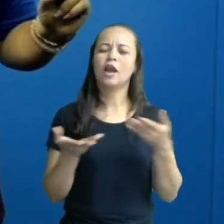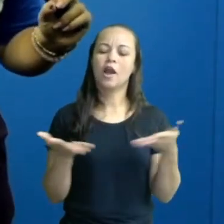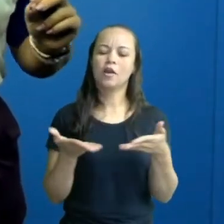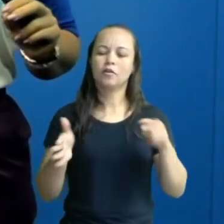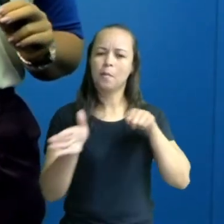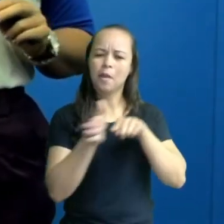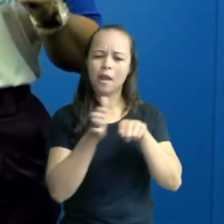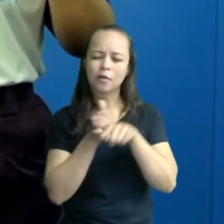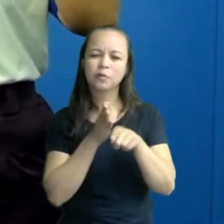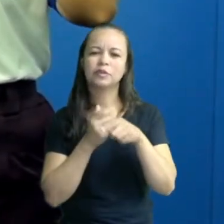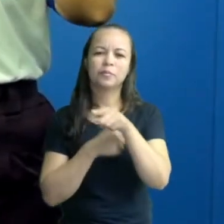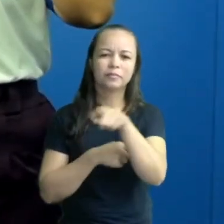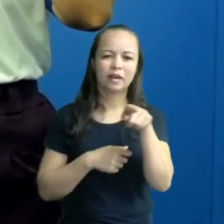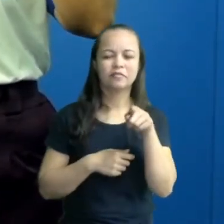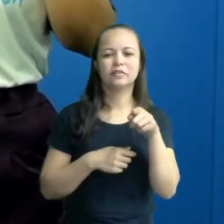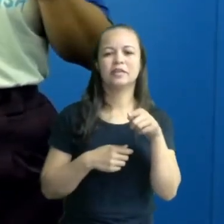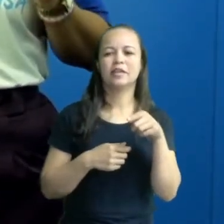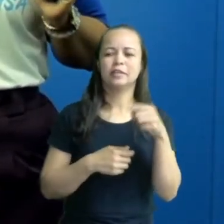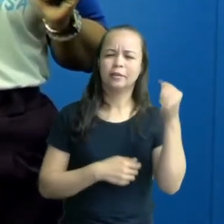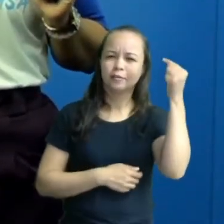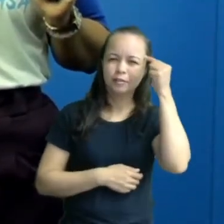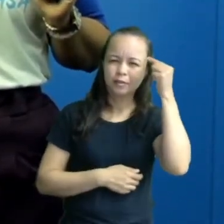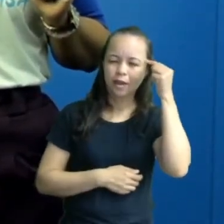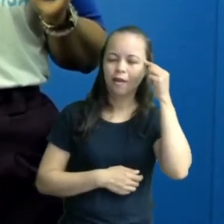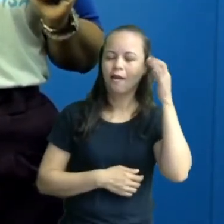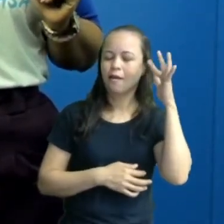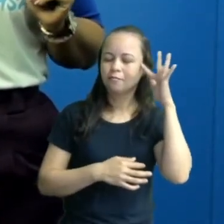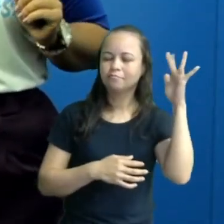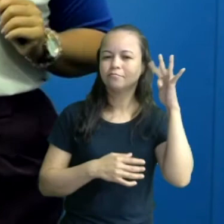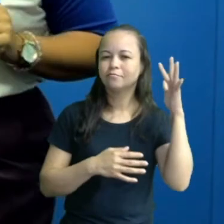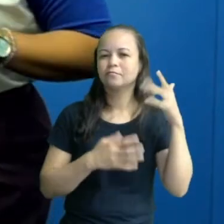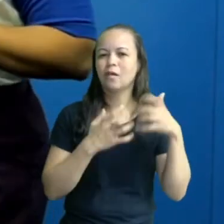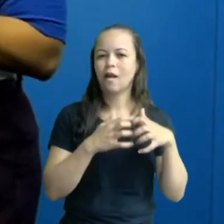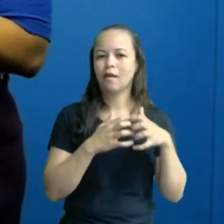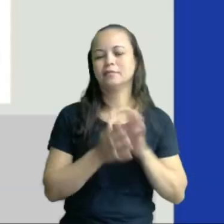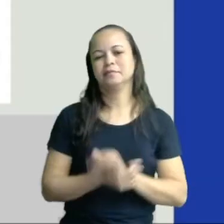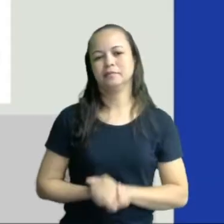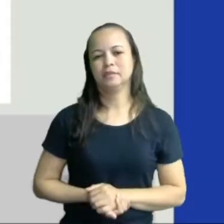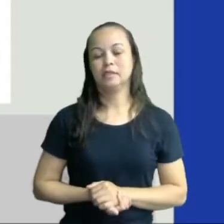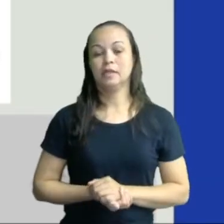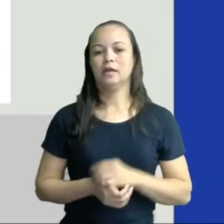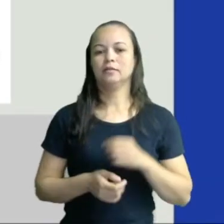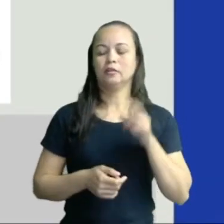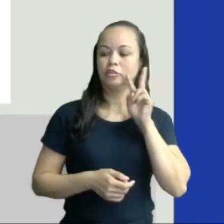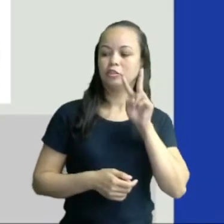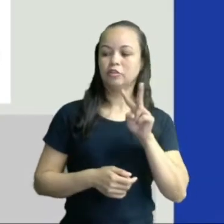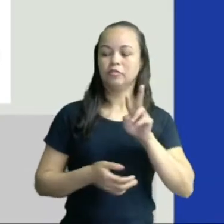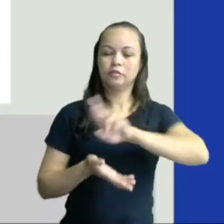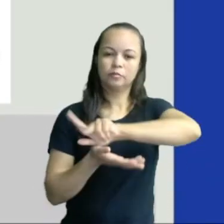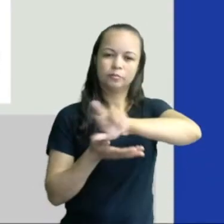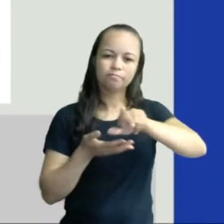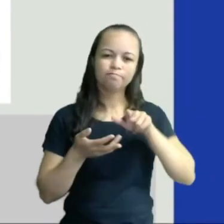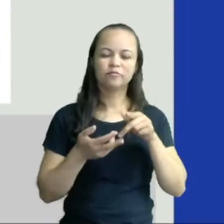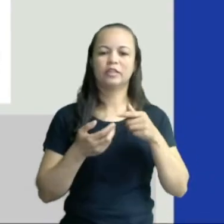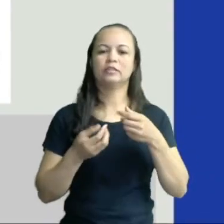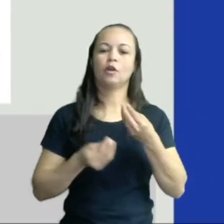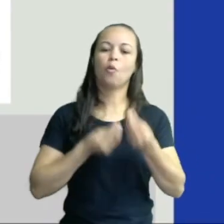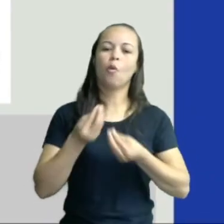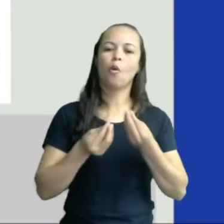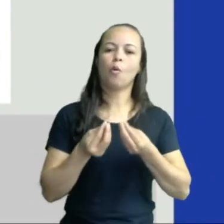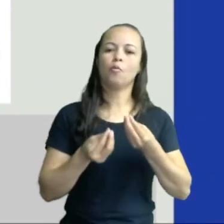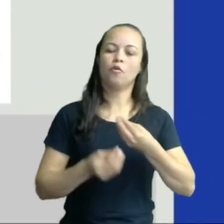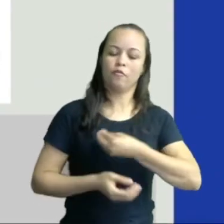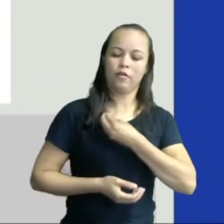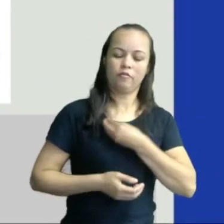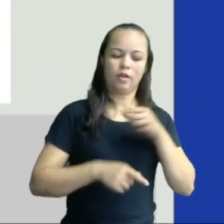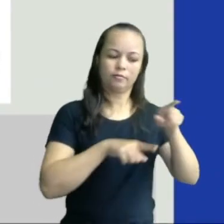perguntinhas no final e você vai ter que estar com a cabeça bem fresquinha. Preste atenção. A gente viu sobre as diferenças entre a forma de viver no campo e